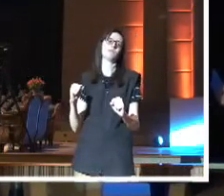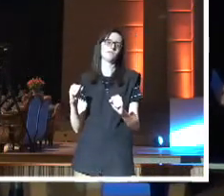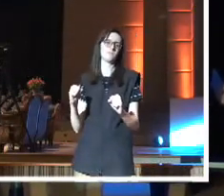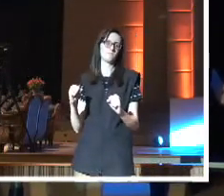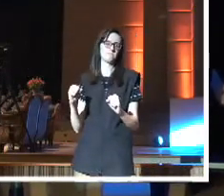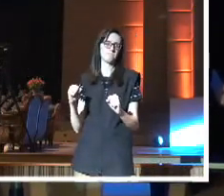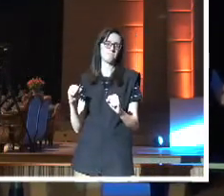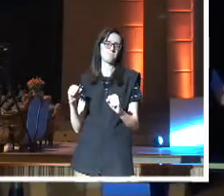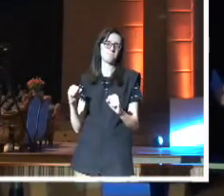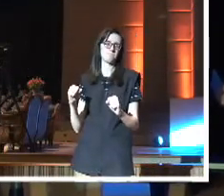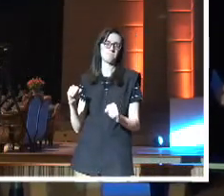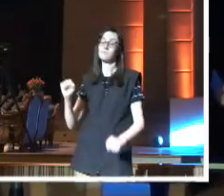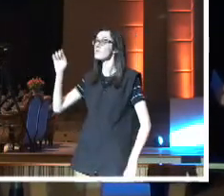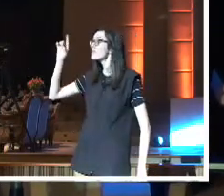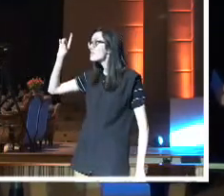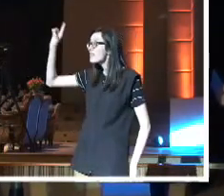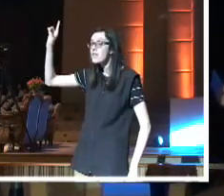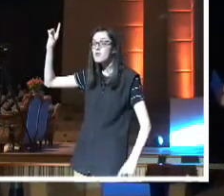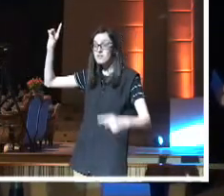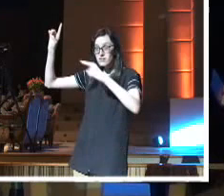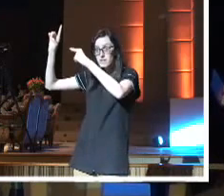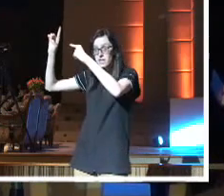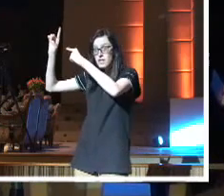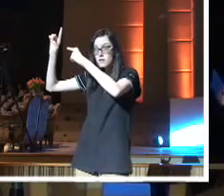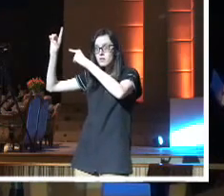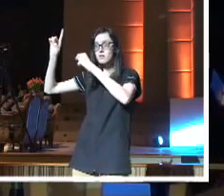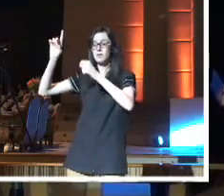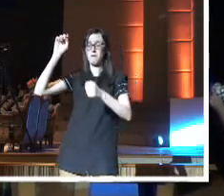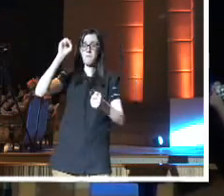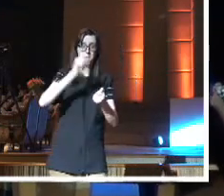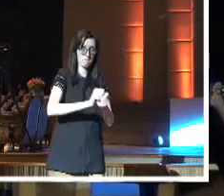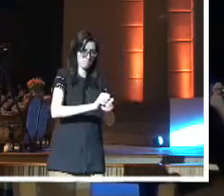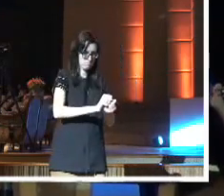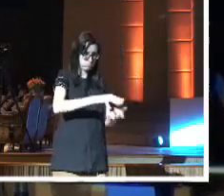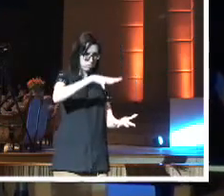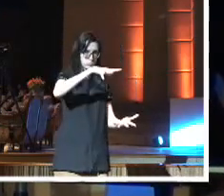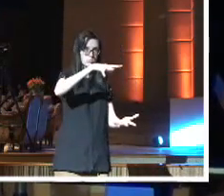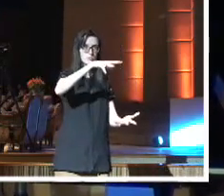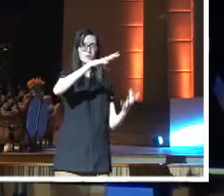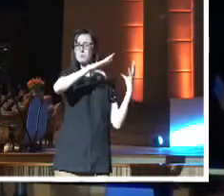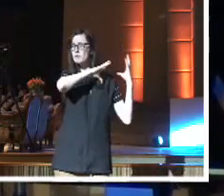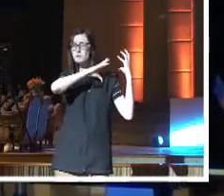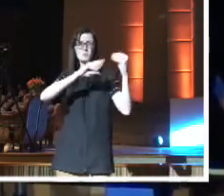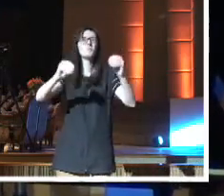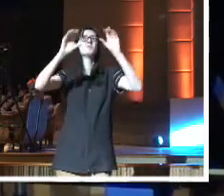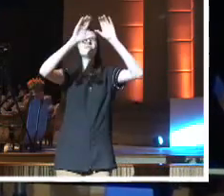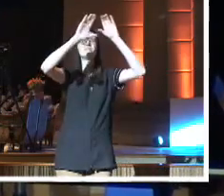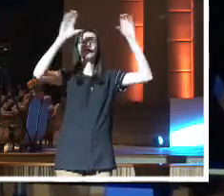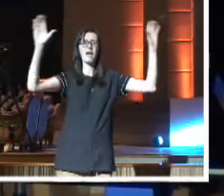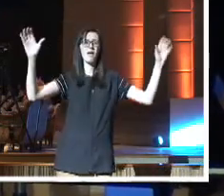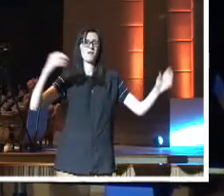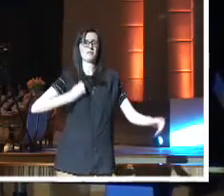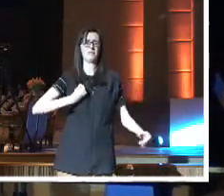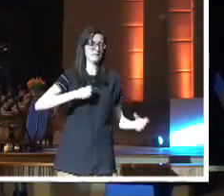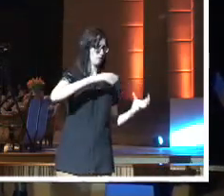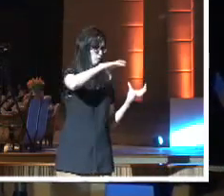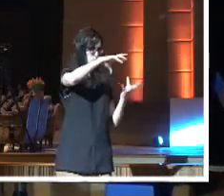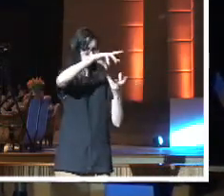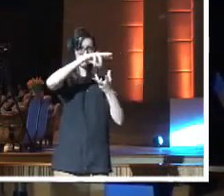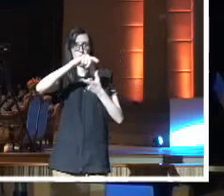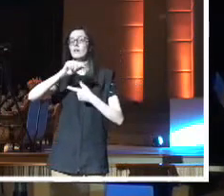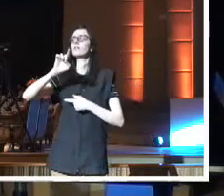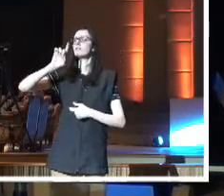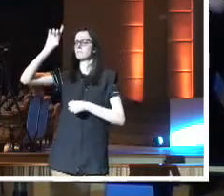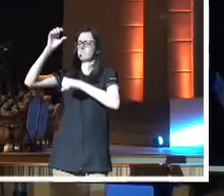Todo-Poderoso. Ele é o Deus que criou os céus e a terra. Ele é o Senhor